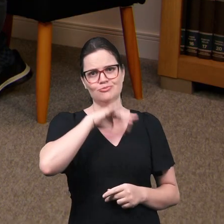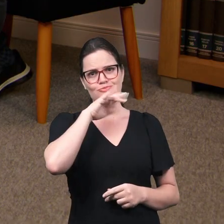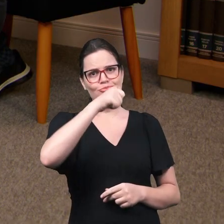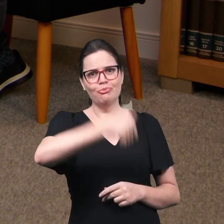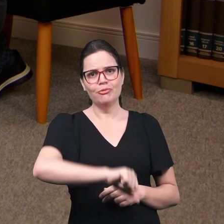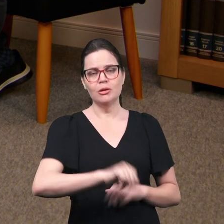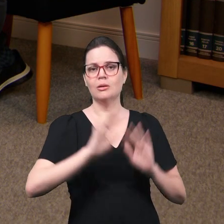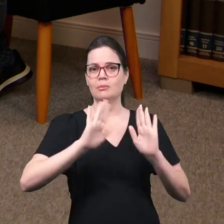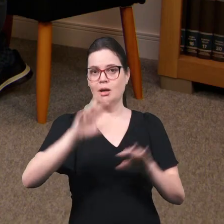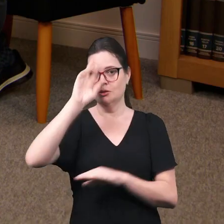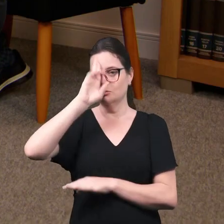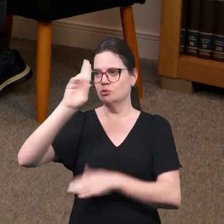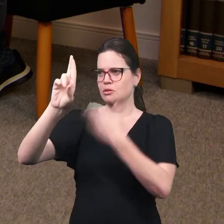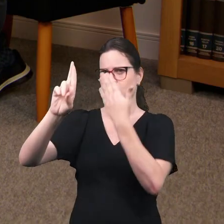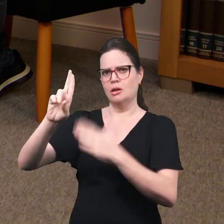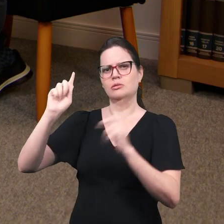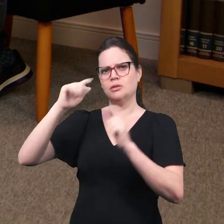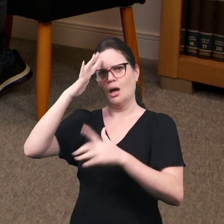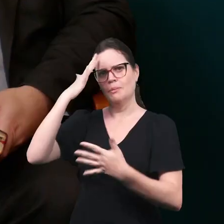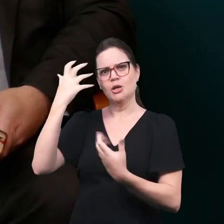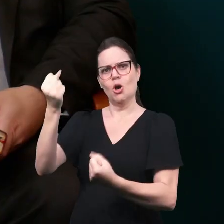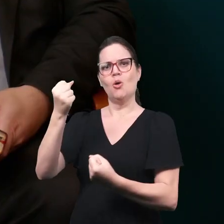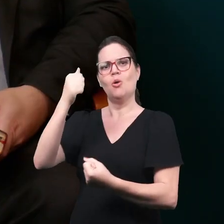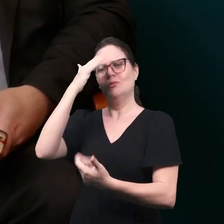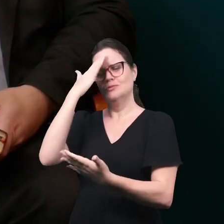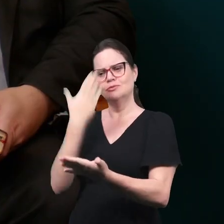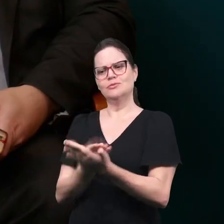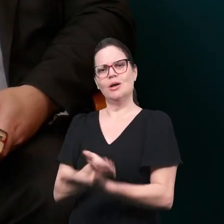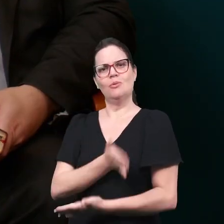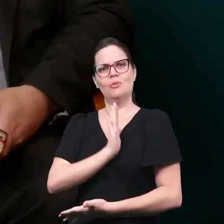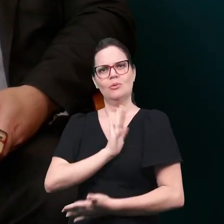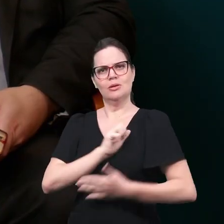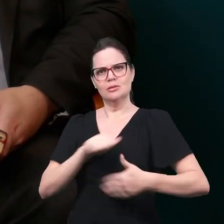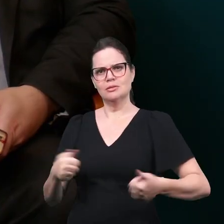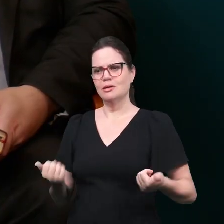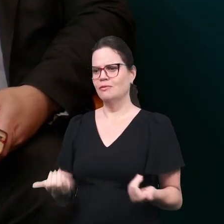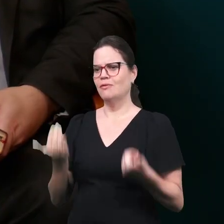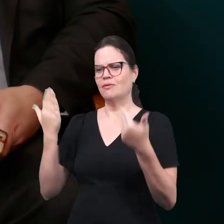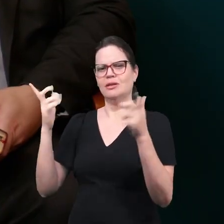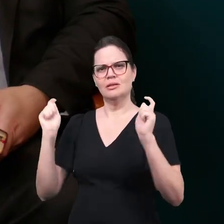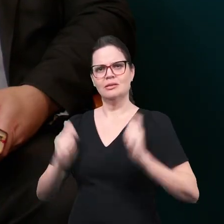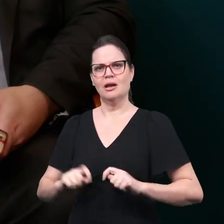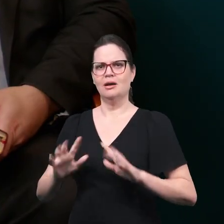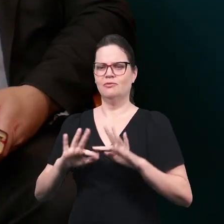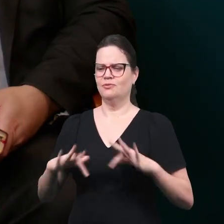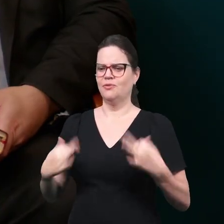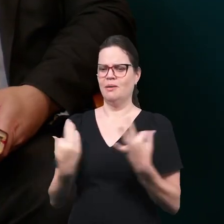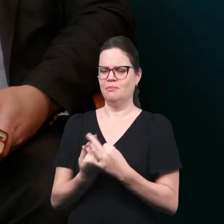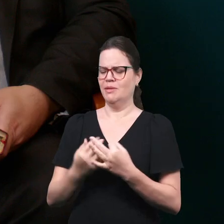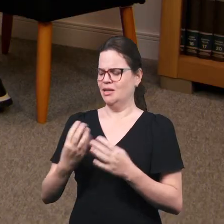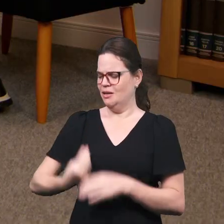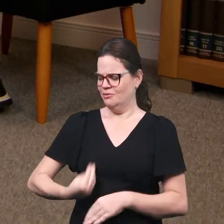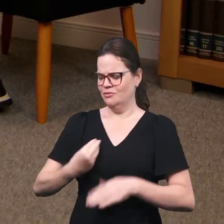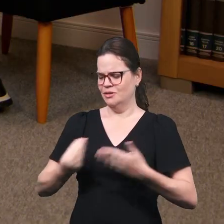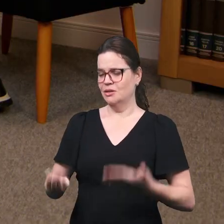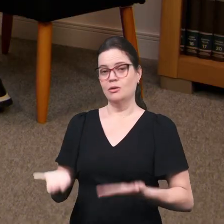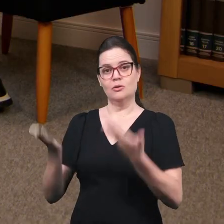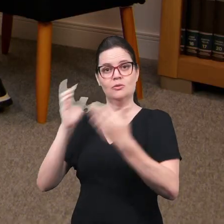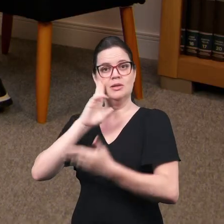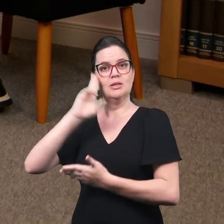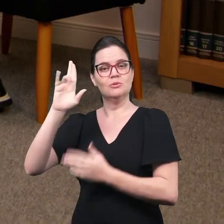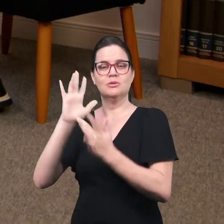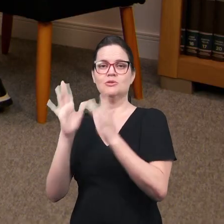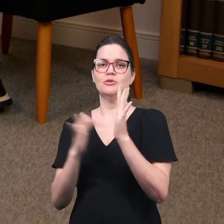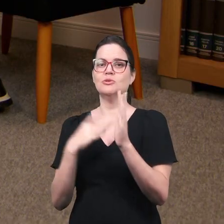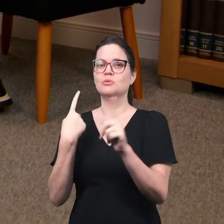Senhor nós podemos confiar de todo o nosso coração. Amém. Nós podemos entregar toda a nossa vida, a nossa família aos cuidados do Senhor, Amém. que Ele